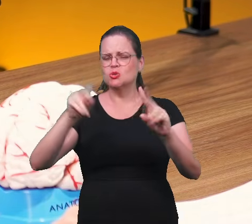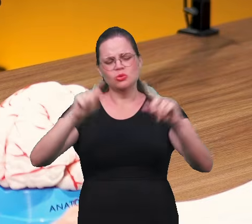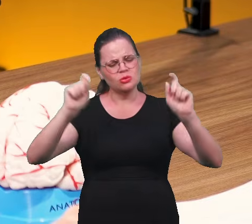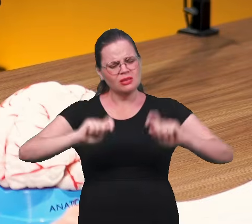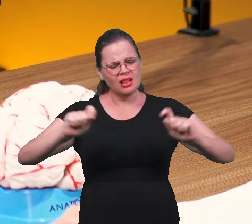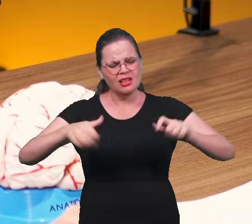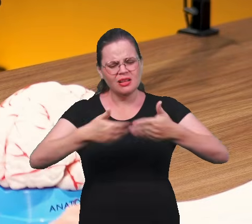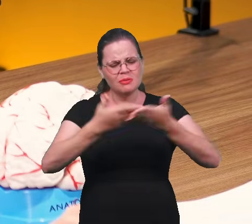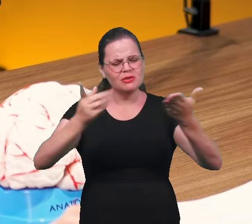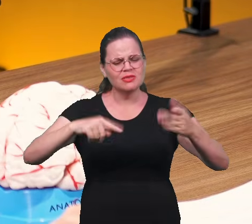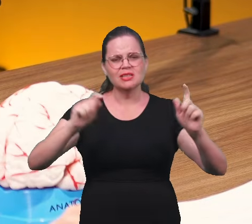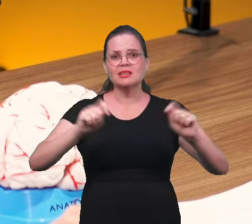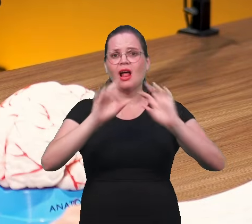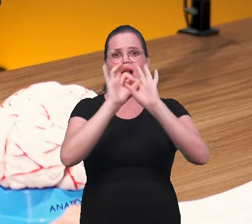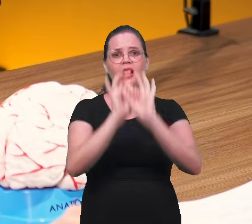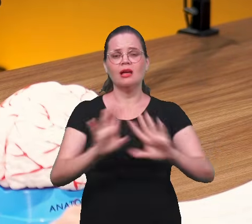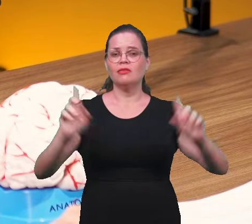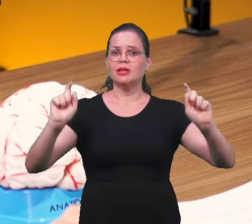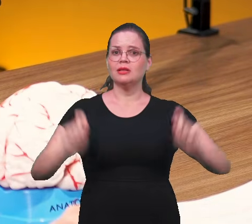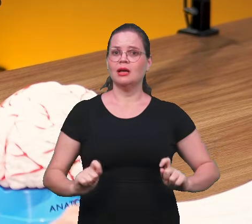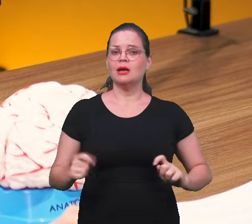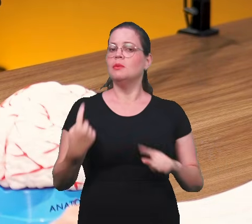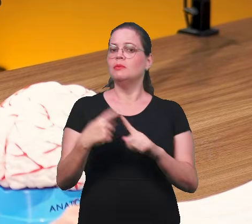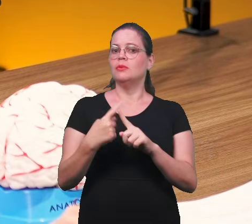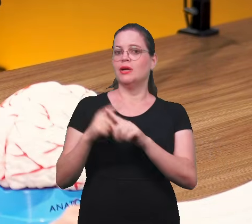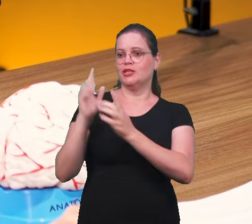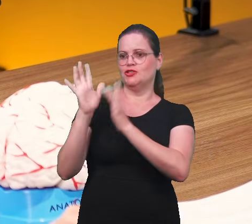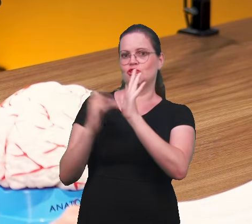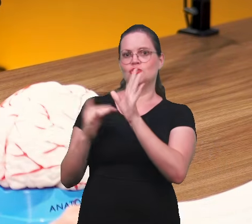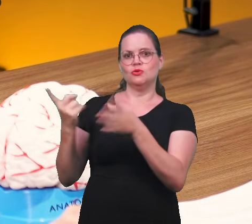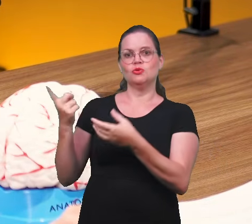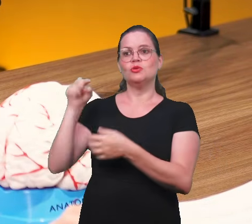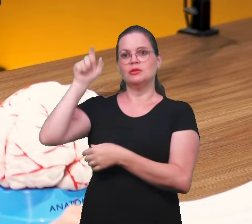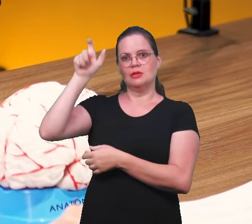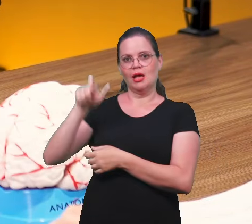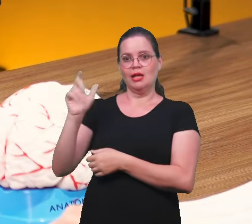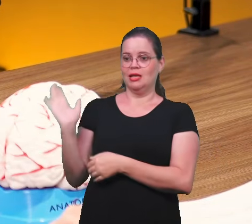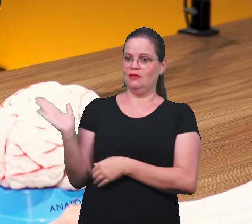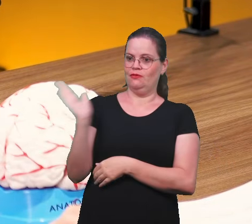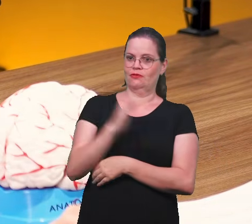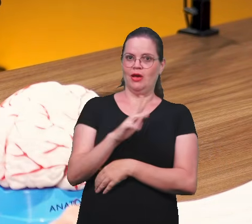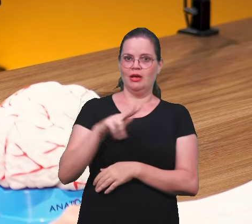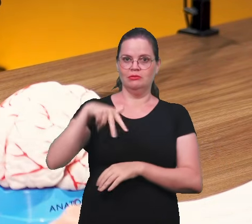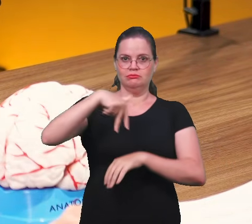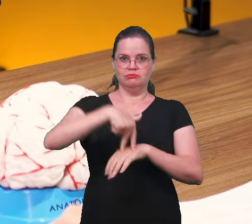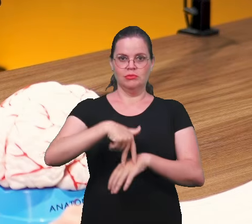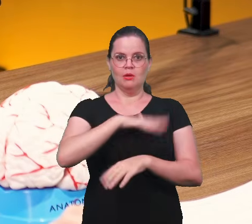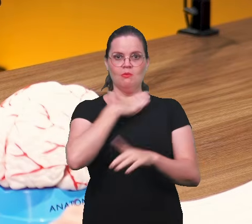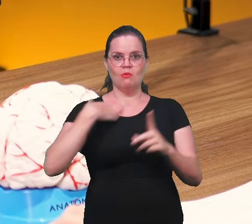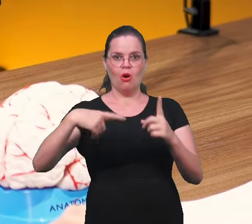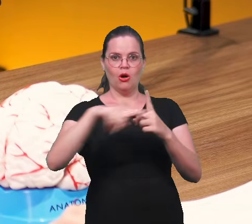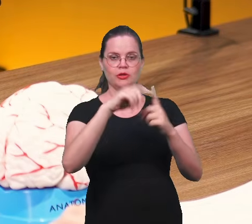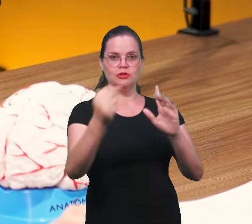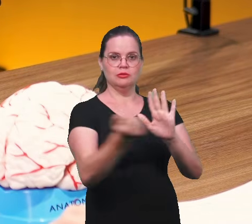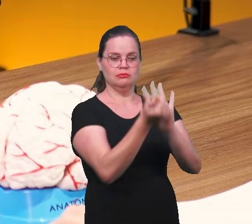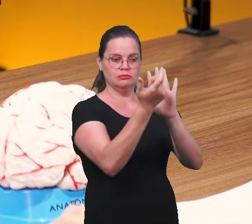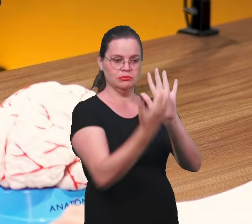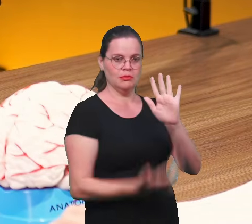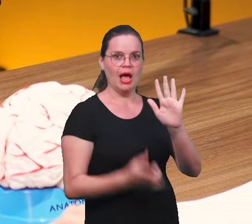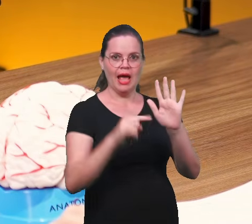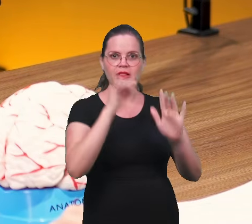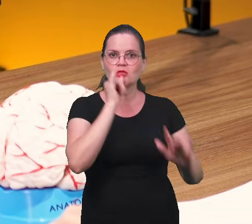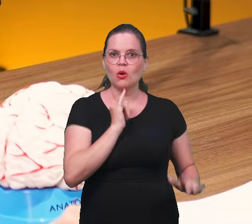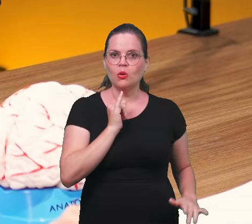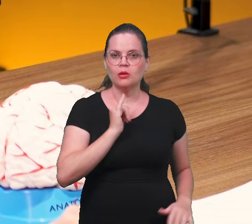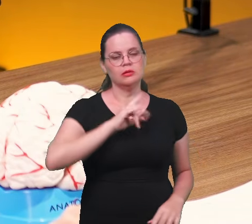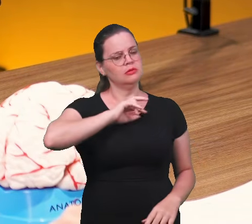recurso à disposição. Não, porque a vinda do Senhor Jesus, a morte e ressurreição de Jesus, ela não foi em vão, é para